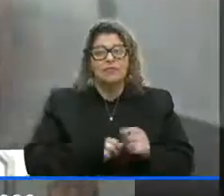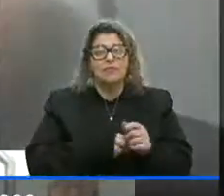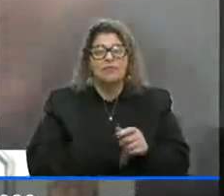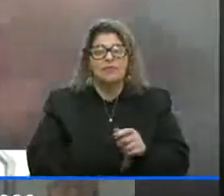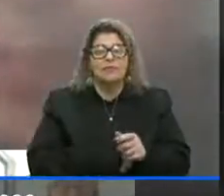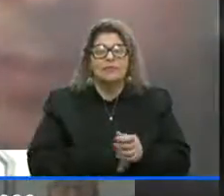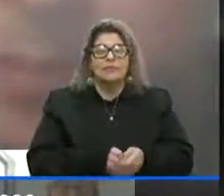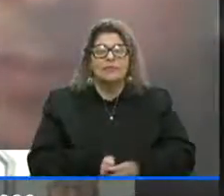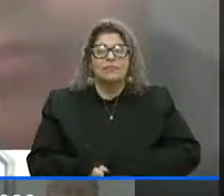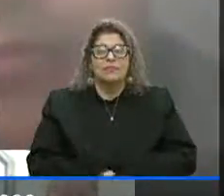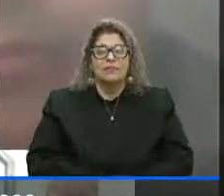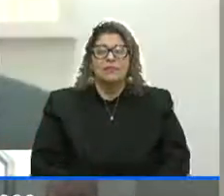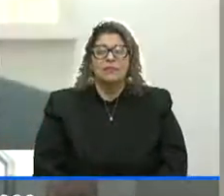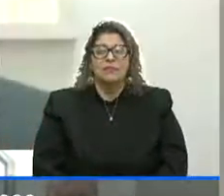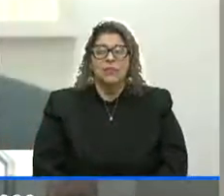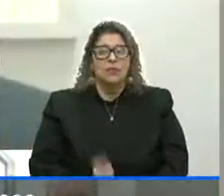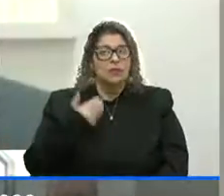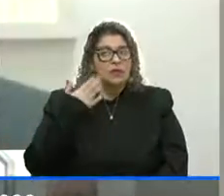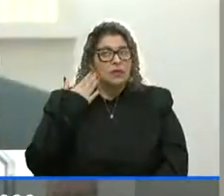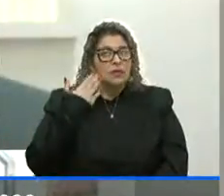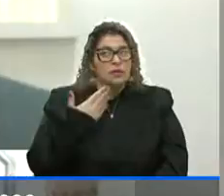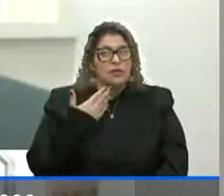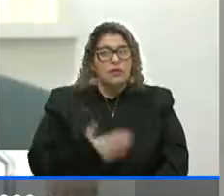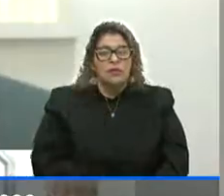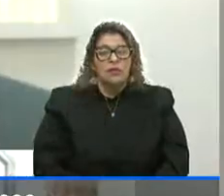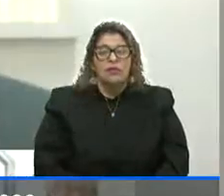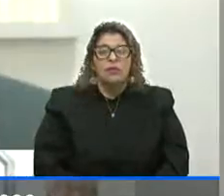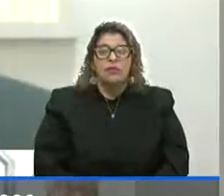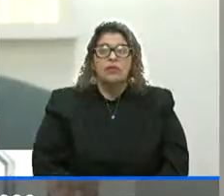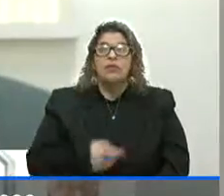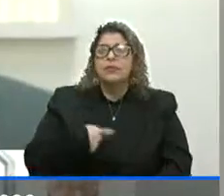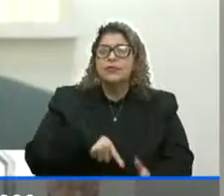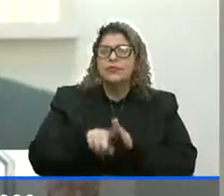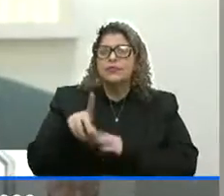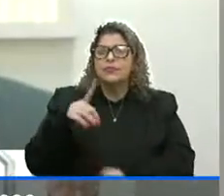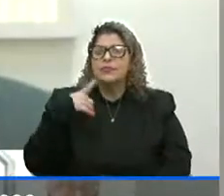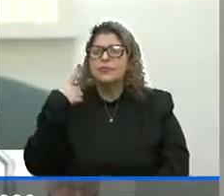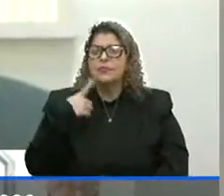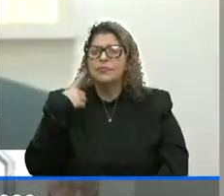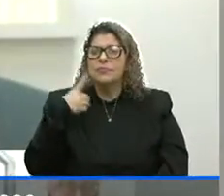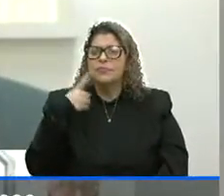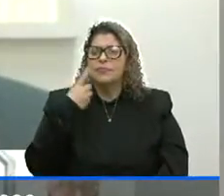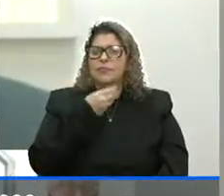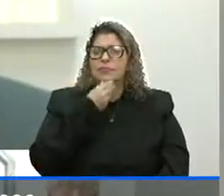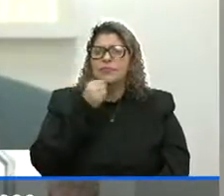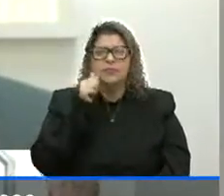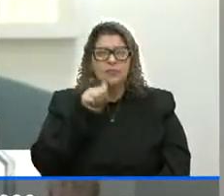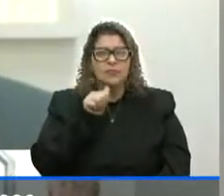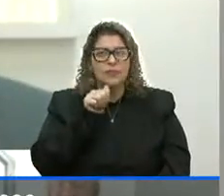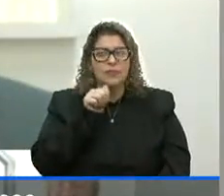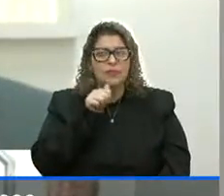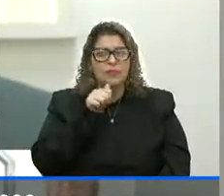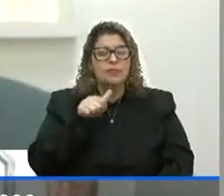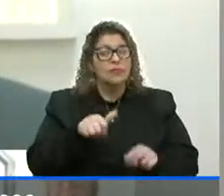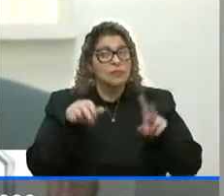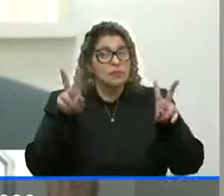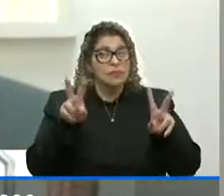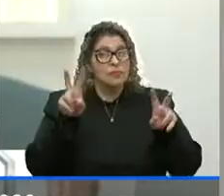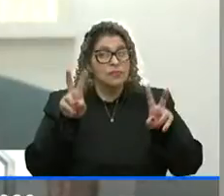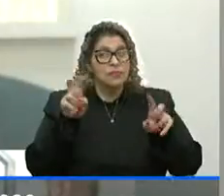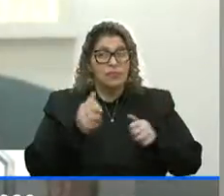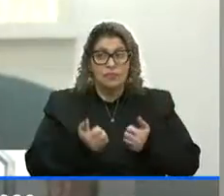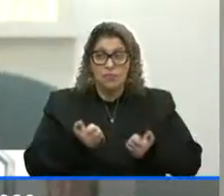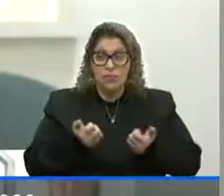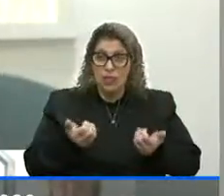Fred. isto. Eu que te agradeço. Consulto, senhores deputados, deputada, se tem algum outro assunto que queiram